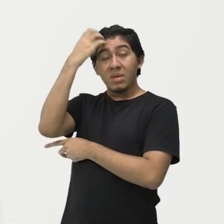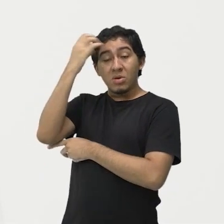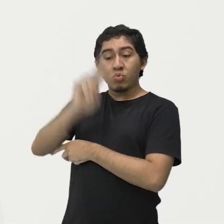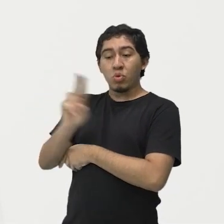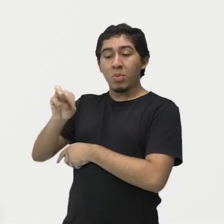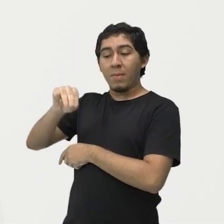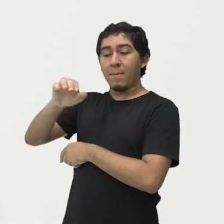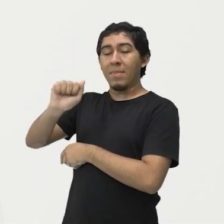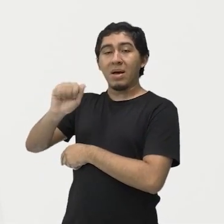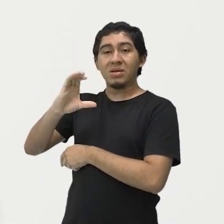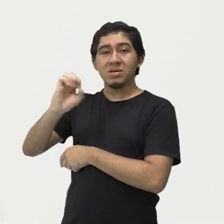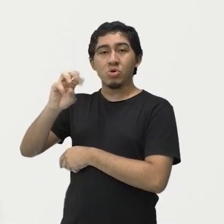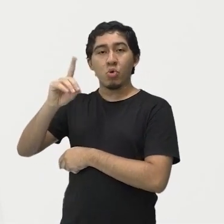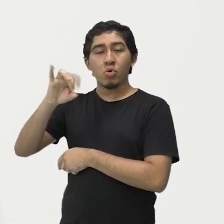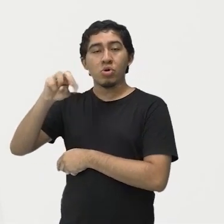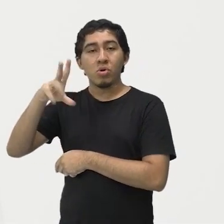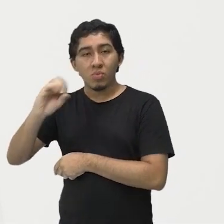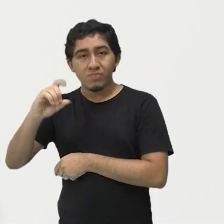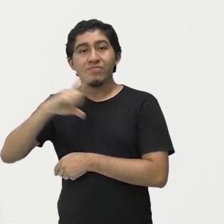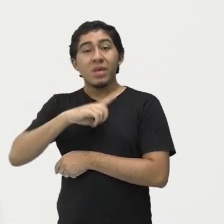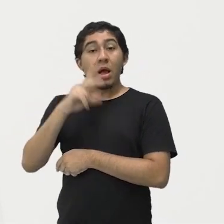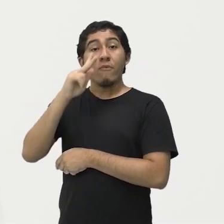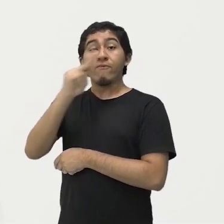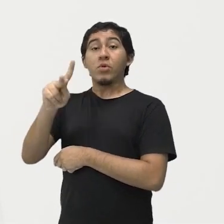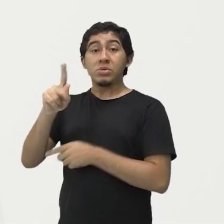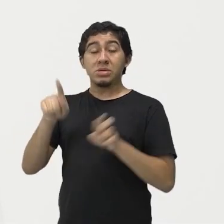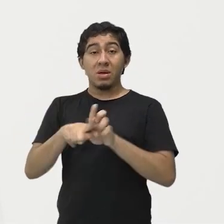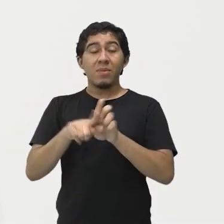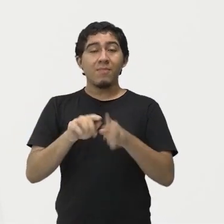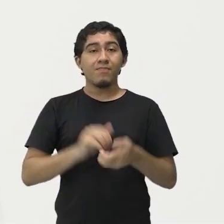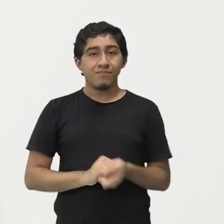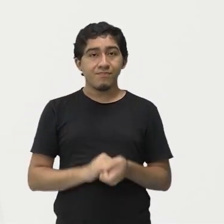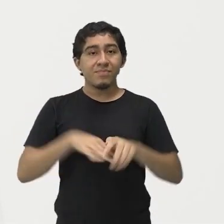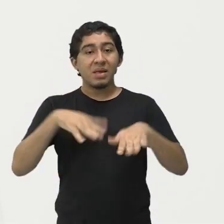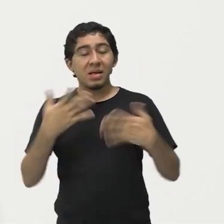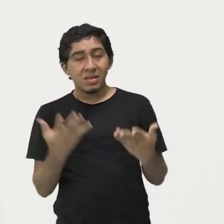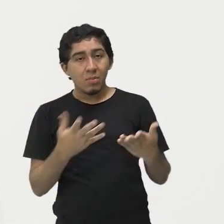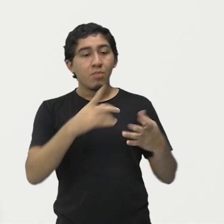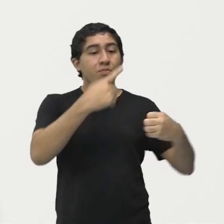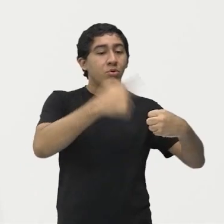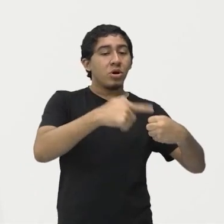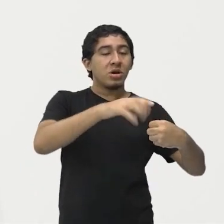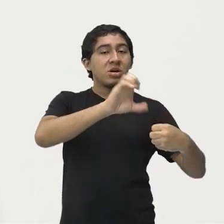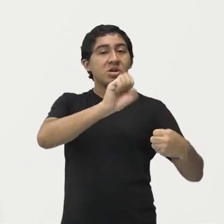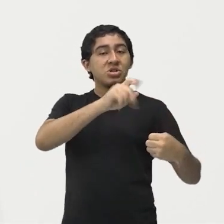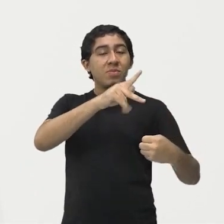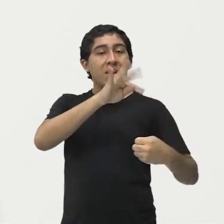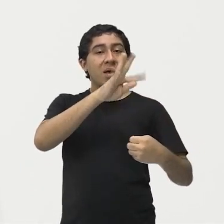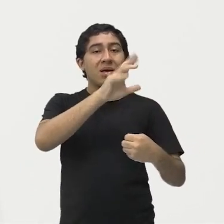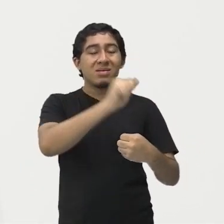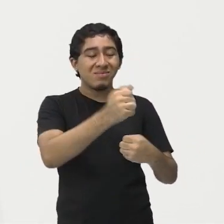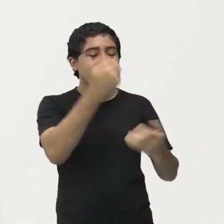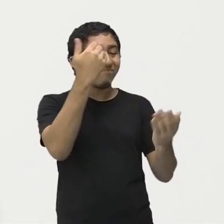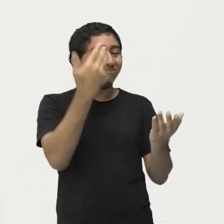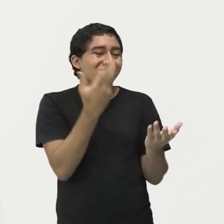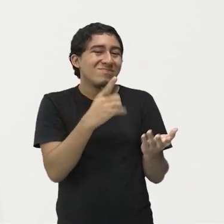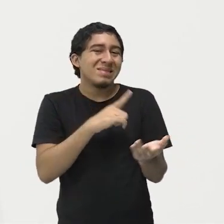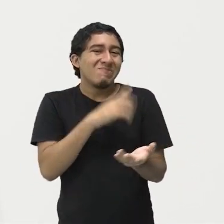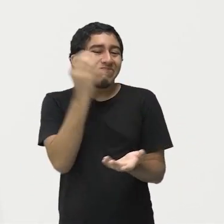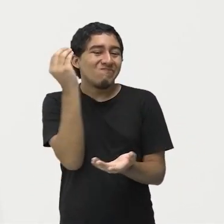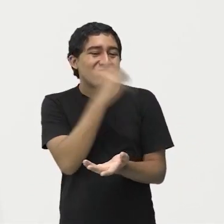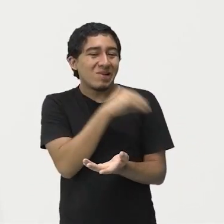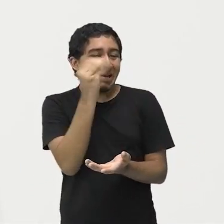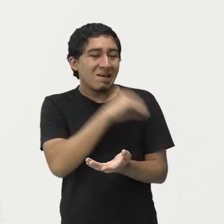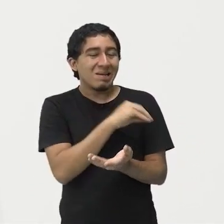ficando enfraquecida com a guerra do Peloponeso contra Atenas, e isso acabaria enfraquecendo todas as